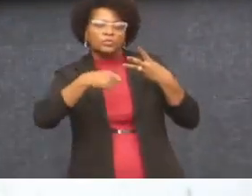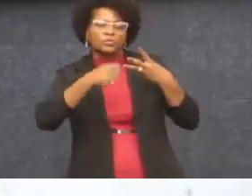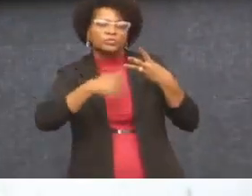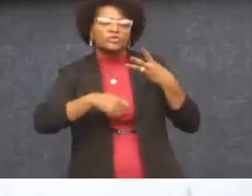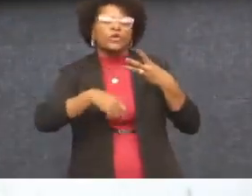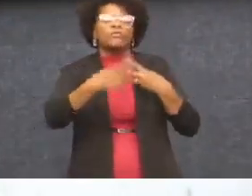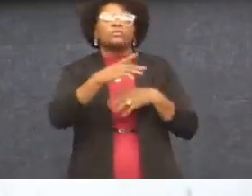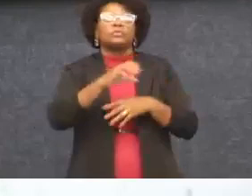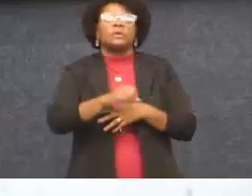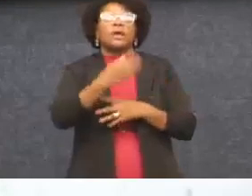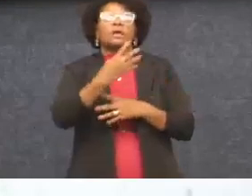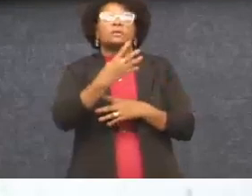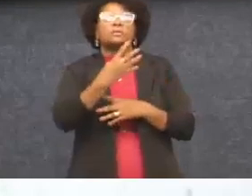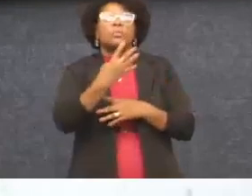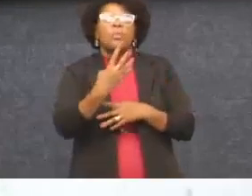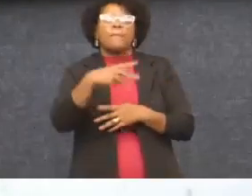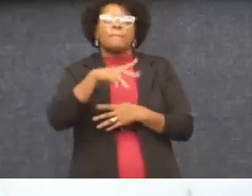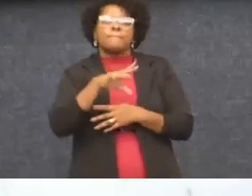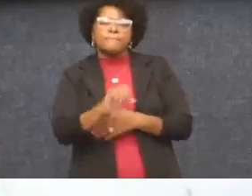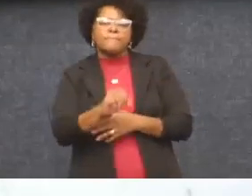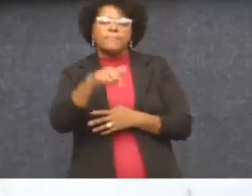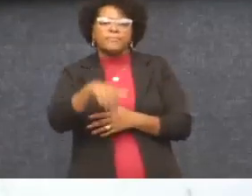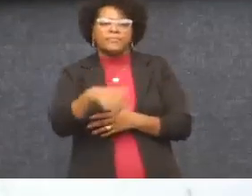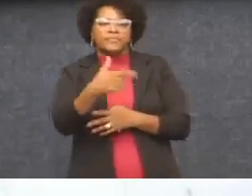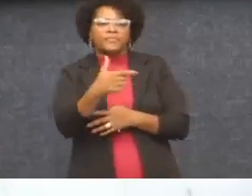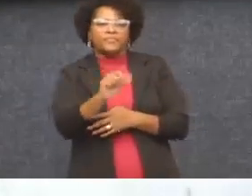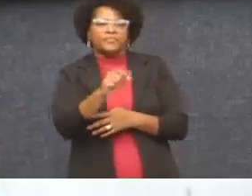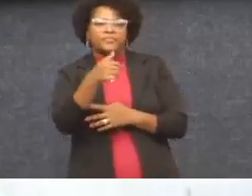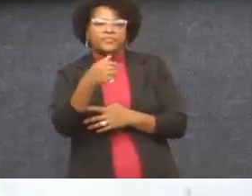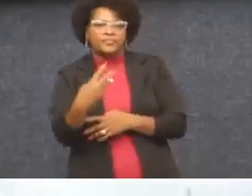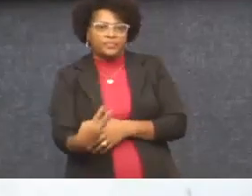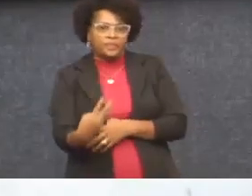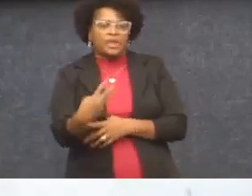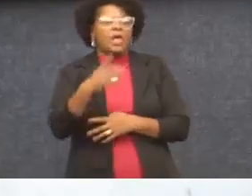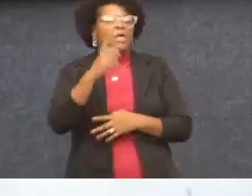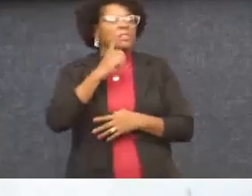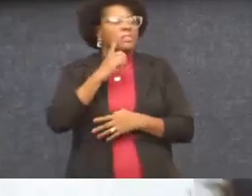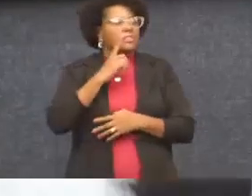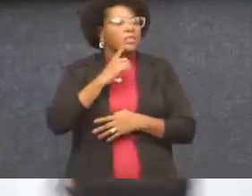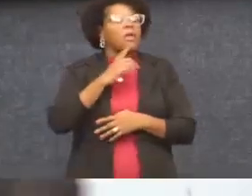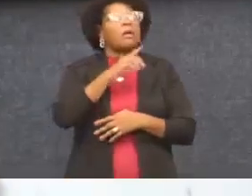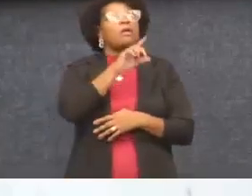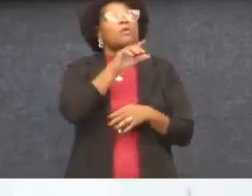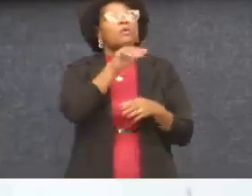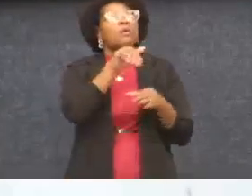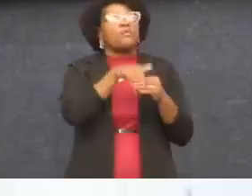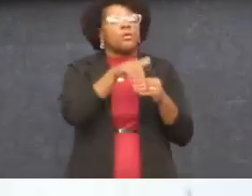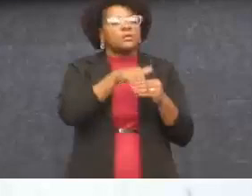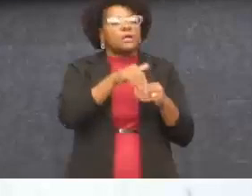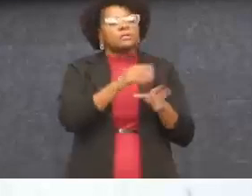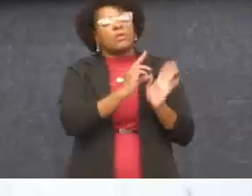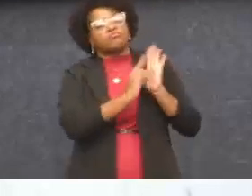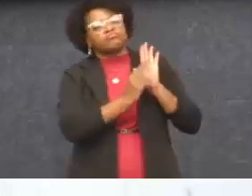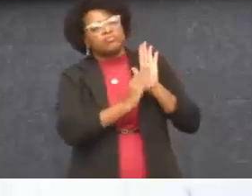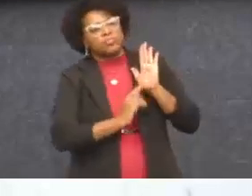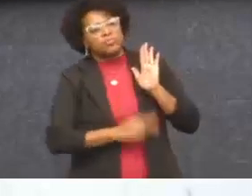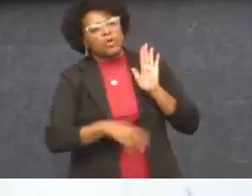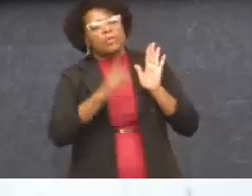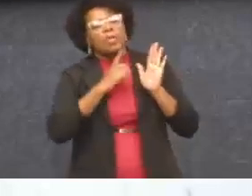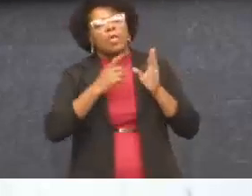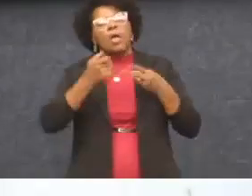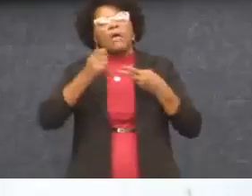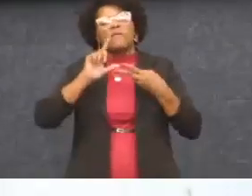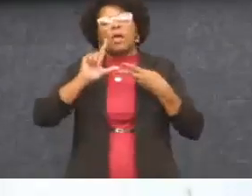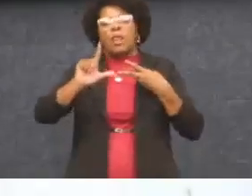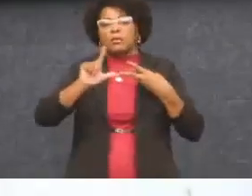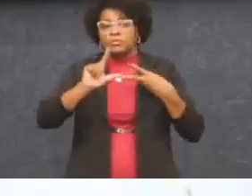5/10/4/2023. Emendas A. Quórum, 2/3 dos membros da Câmara. Votação nominal, pareceres das comissões, legislação e justiça,